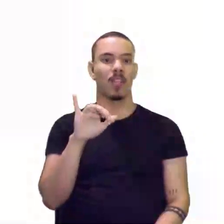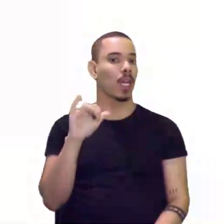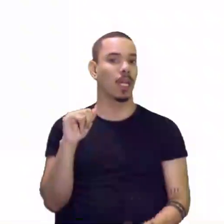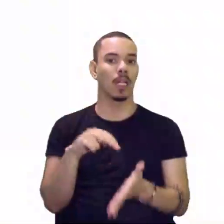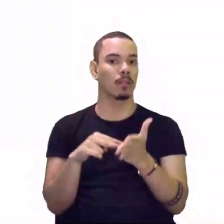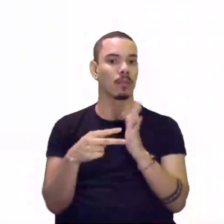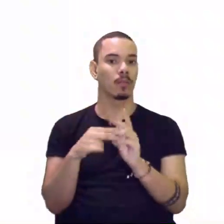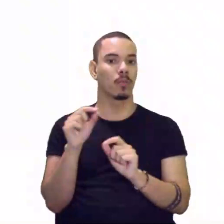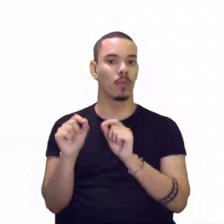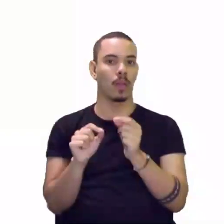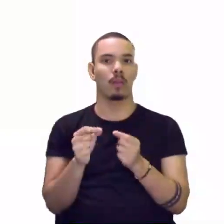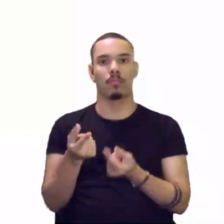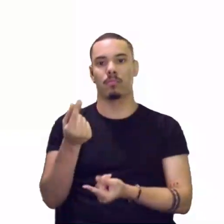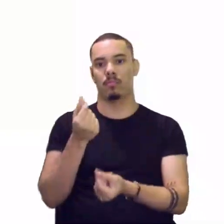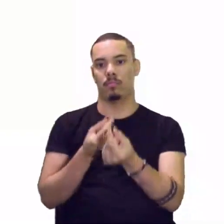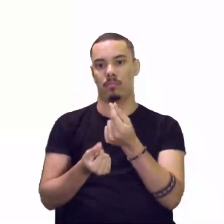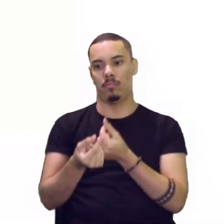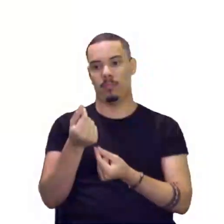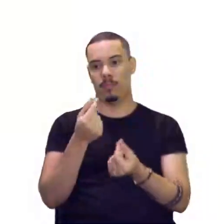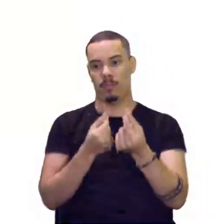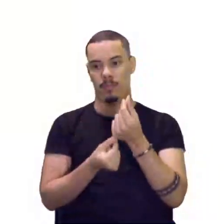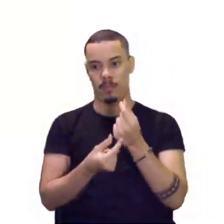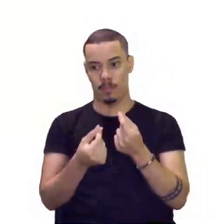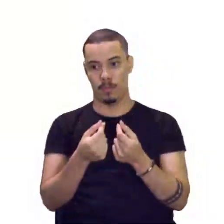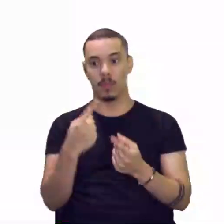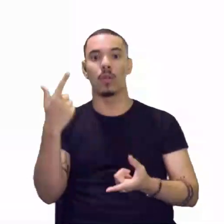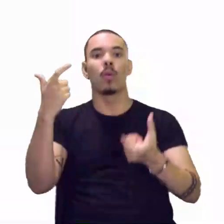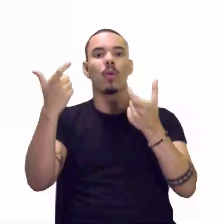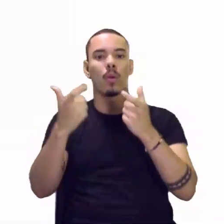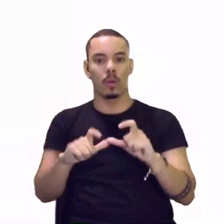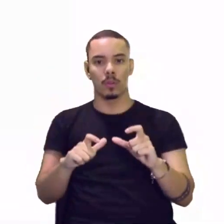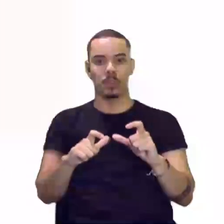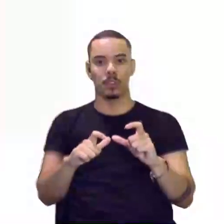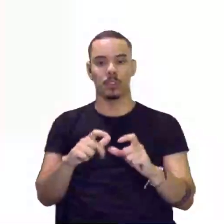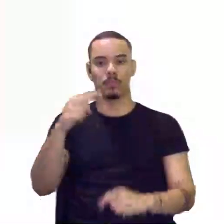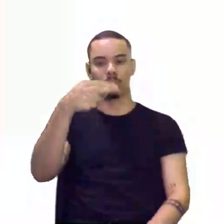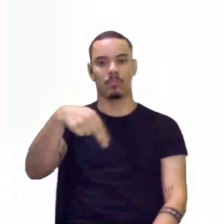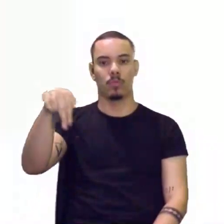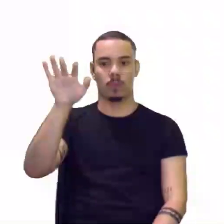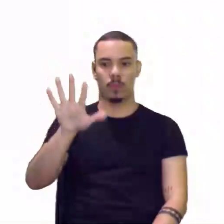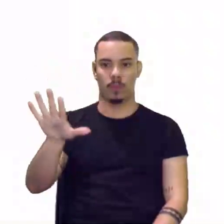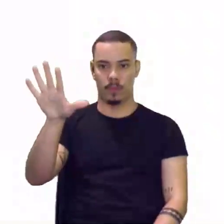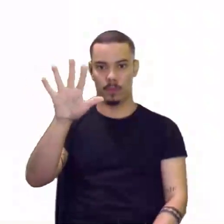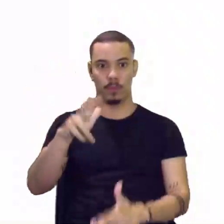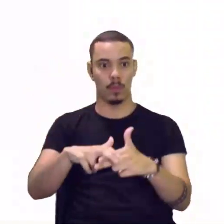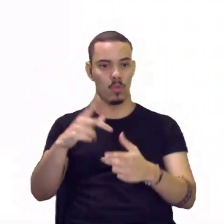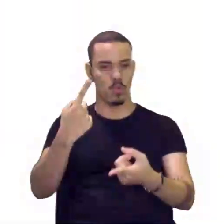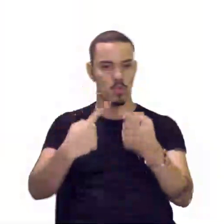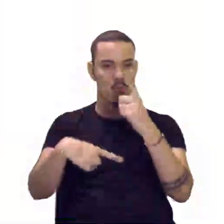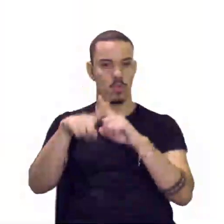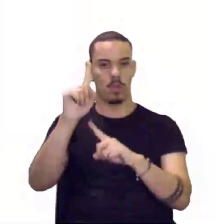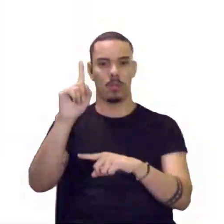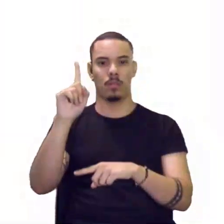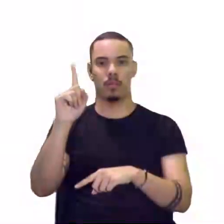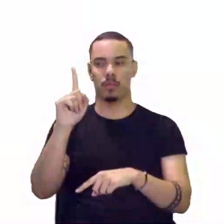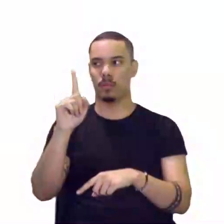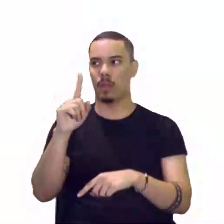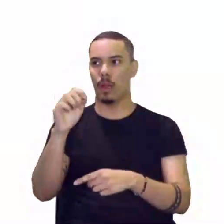seja, atividade econômica. Atividade econômica. Aonde? No Nordeste. O sucesso da empresa